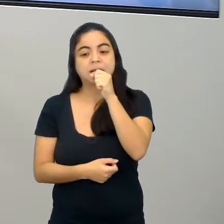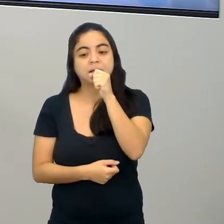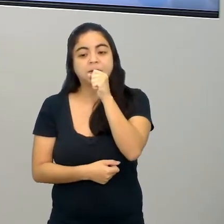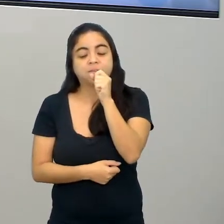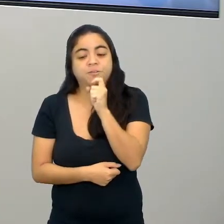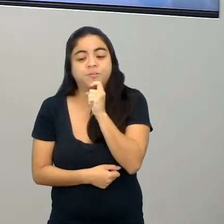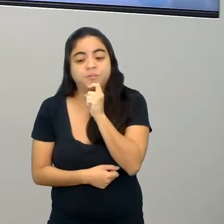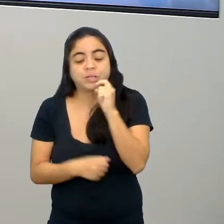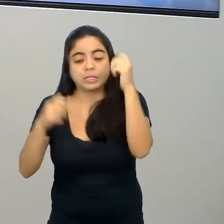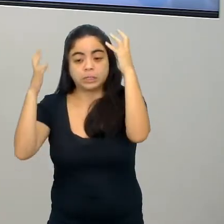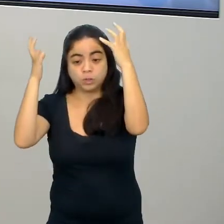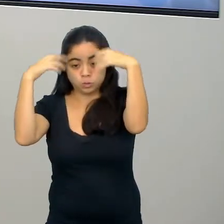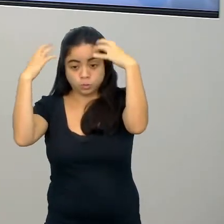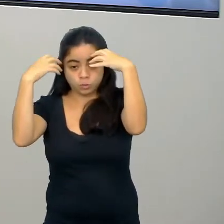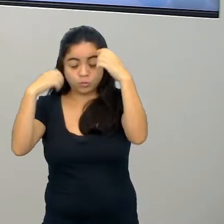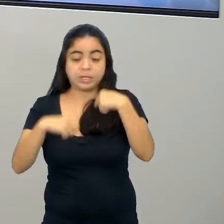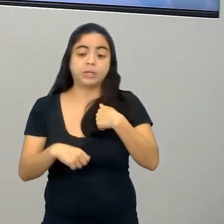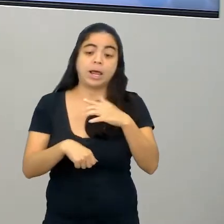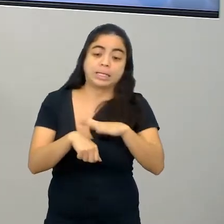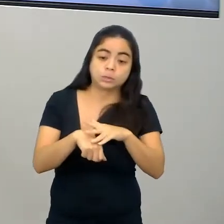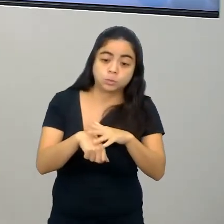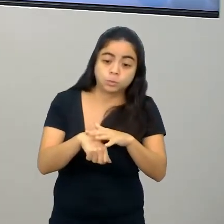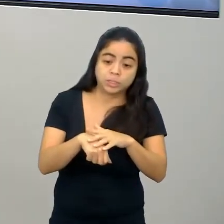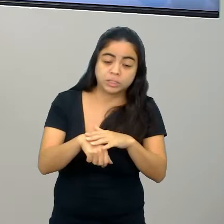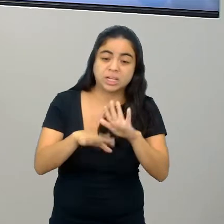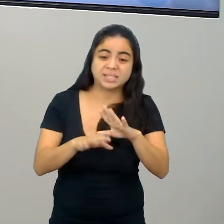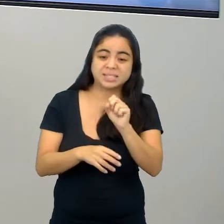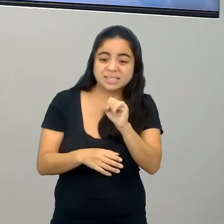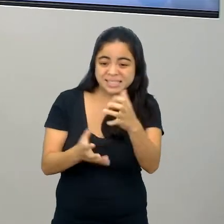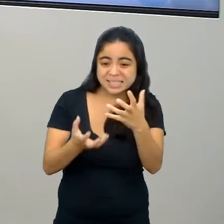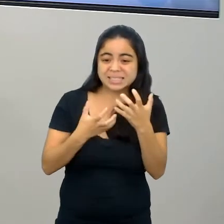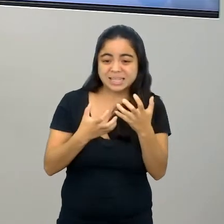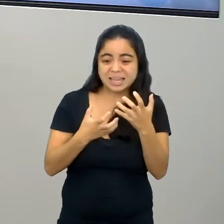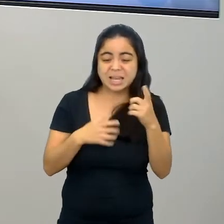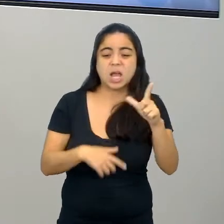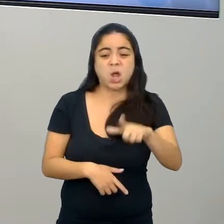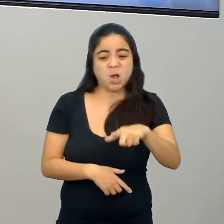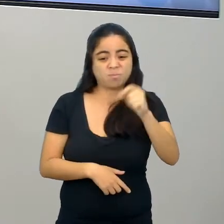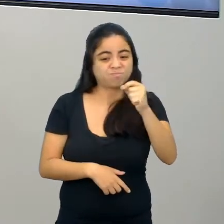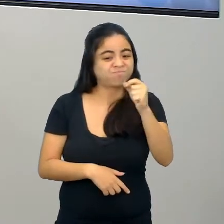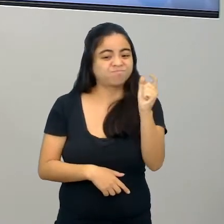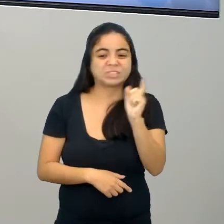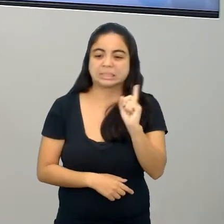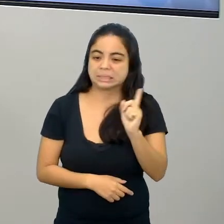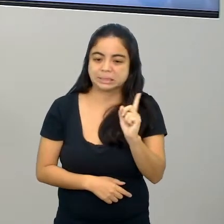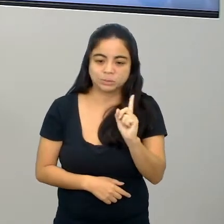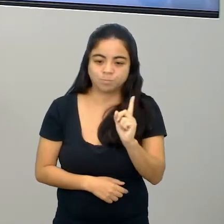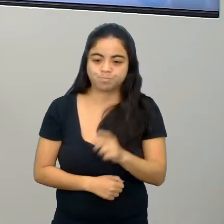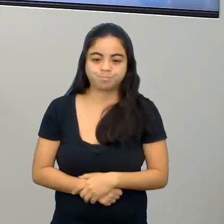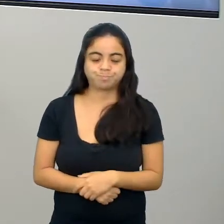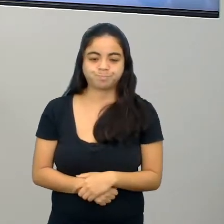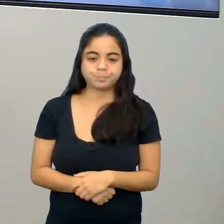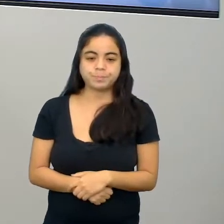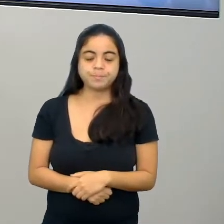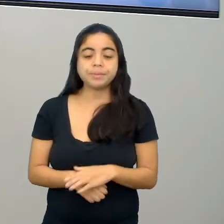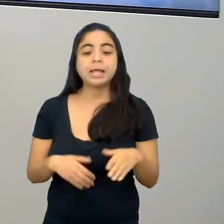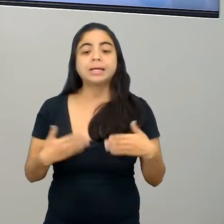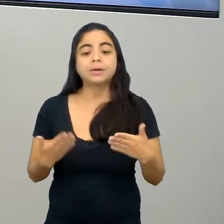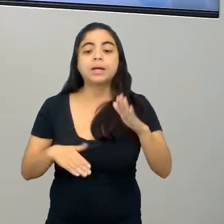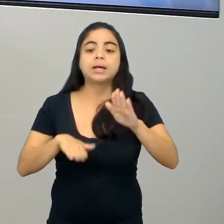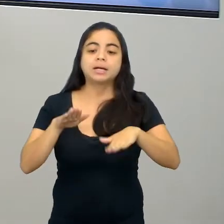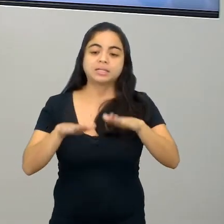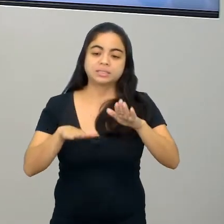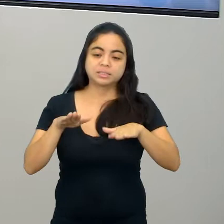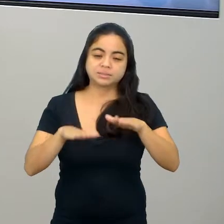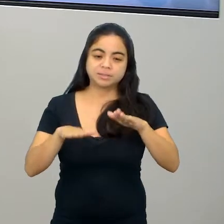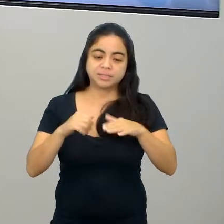chovendo, eu vou ficar doente depois, então mesmo que eu queira, não é uma boa decisão. Então isso que a gente muitas vezes